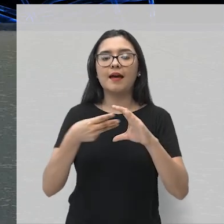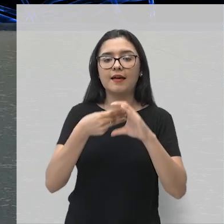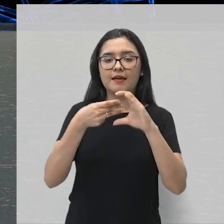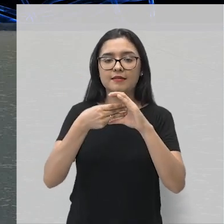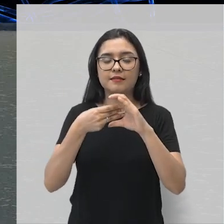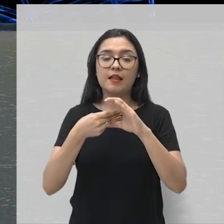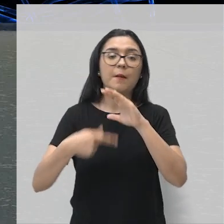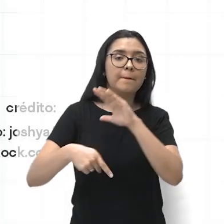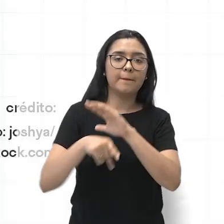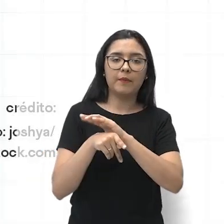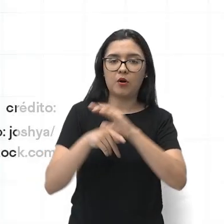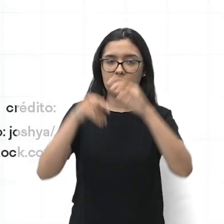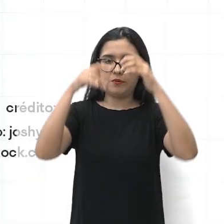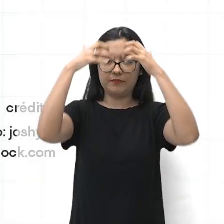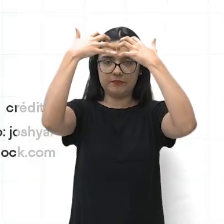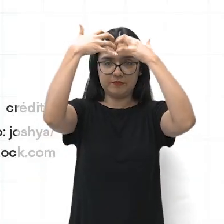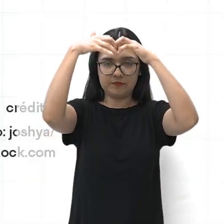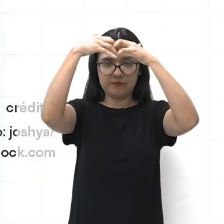do sistema nervoso.